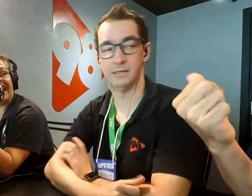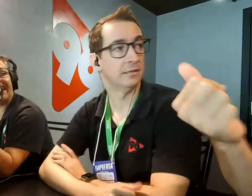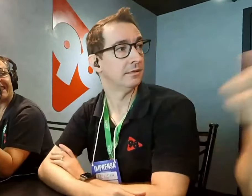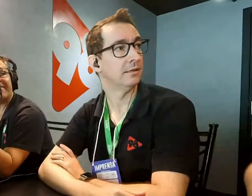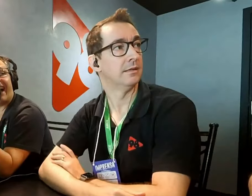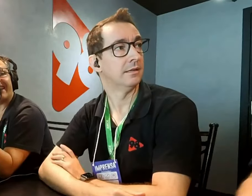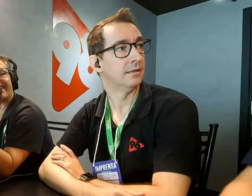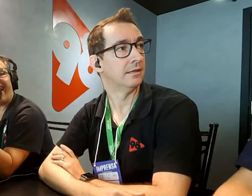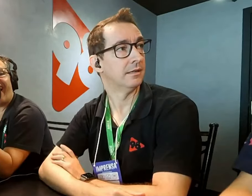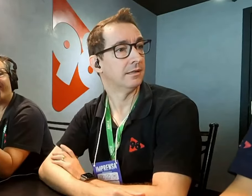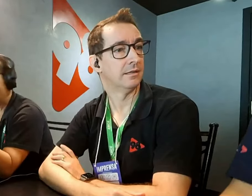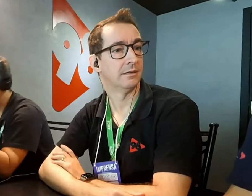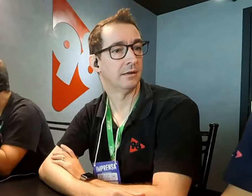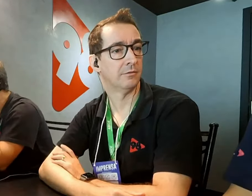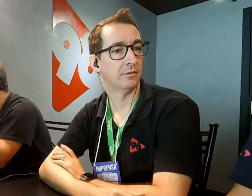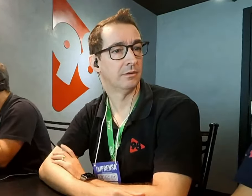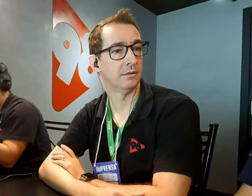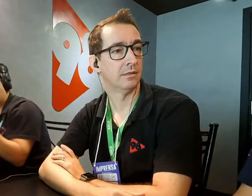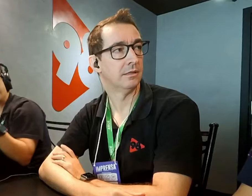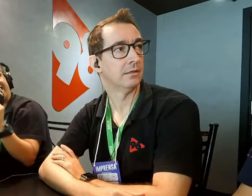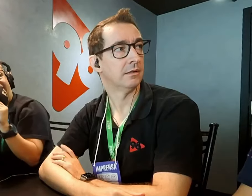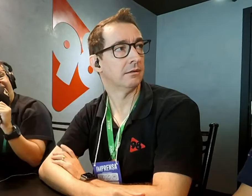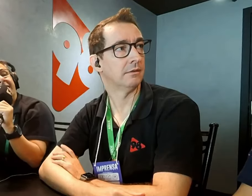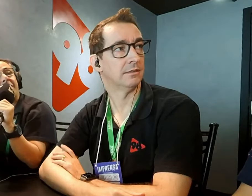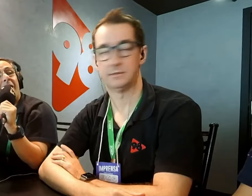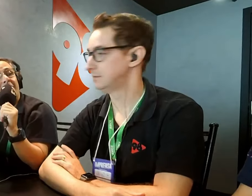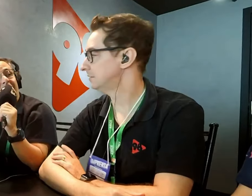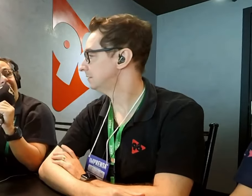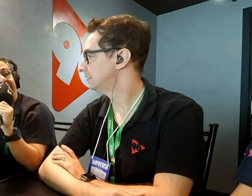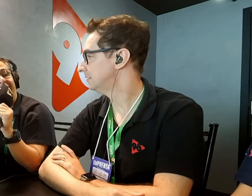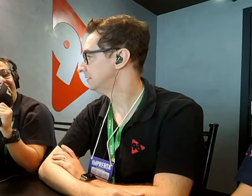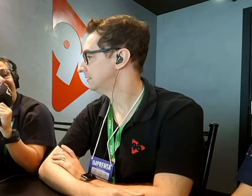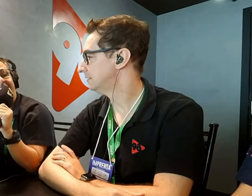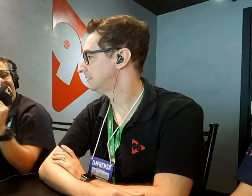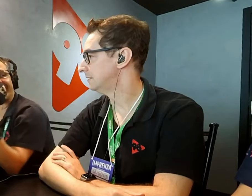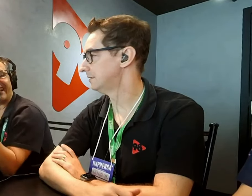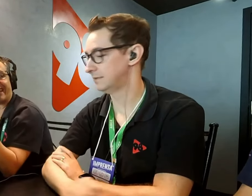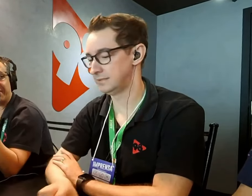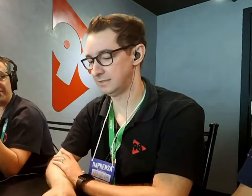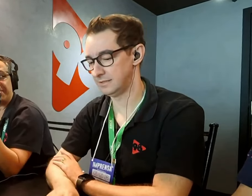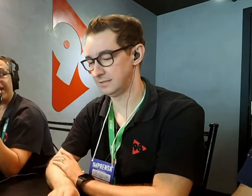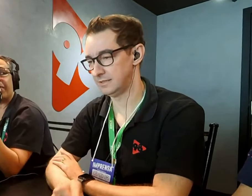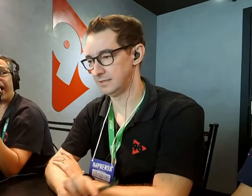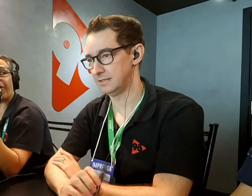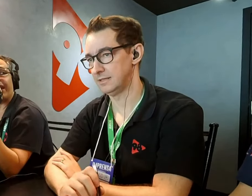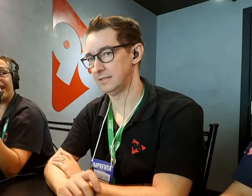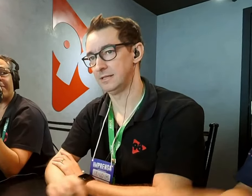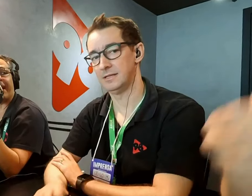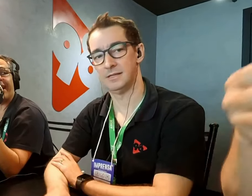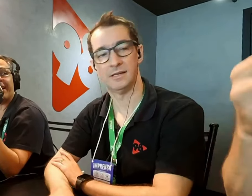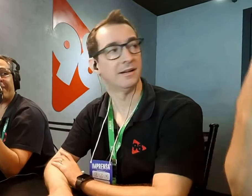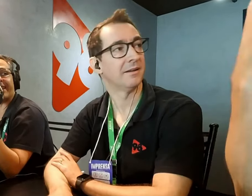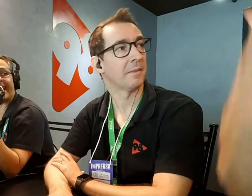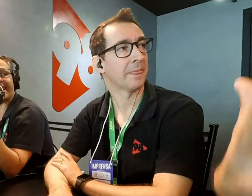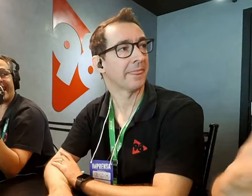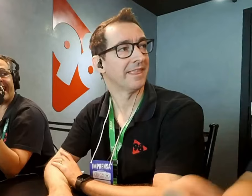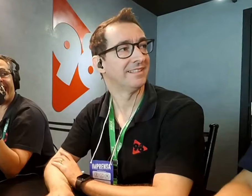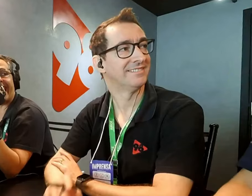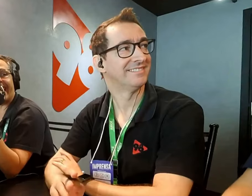finalíssima do mineiro arbitragem meu amigo Guilherme m você que bebia aí um